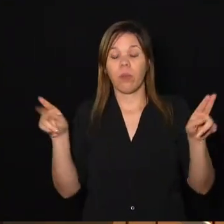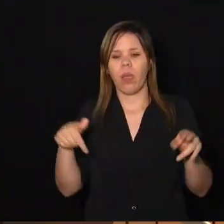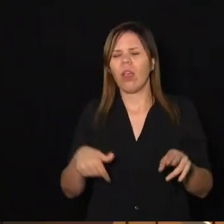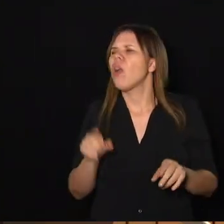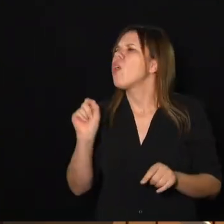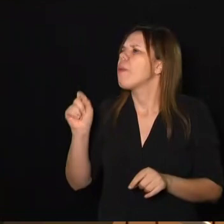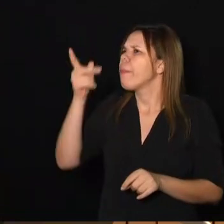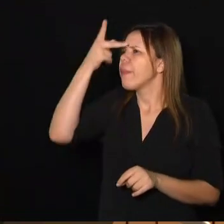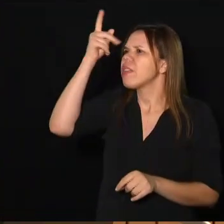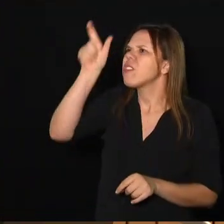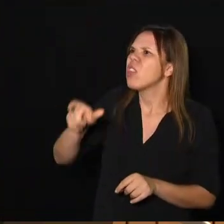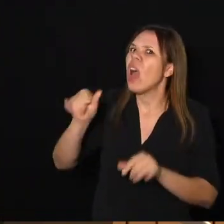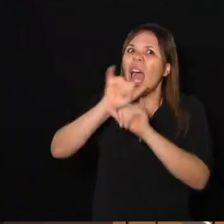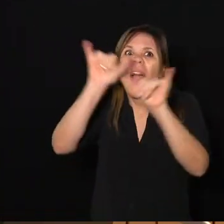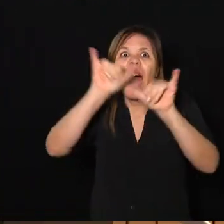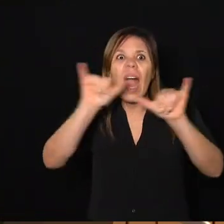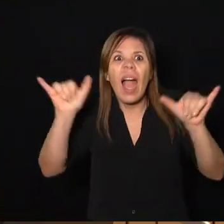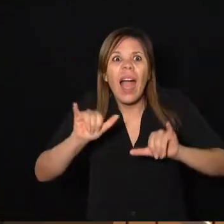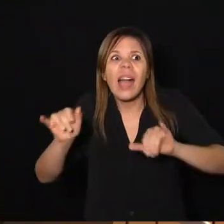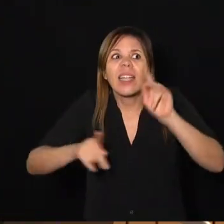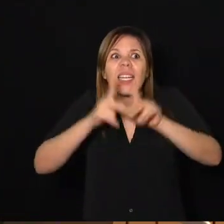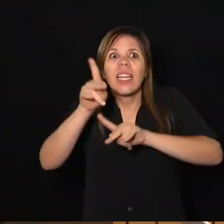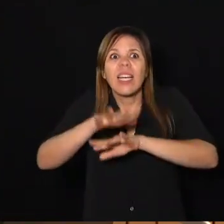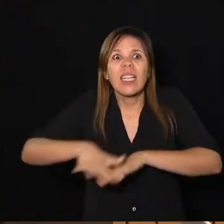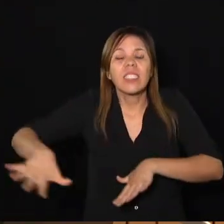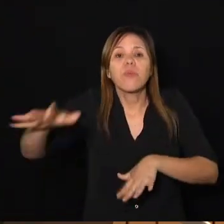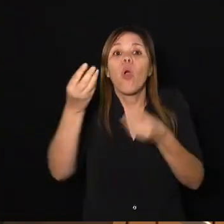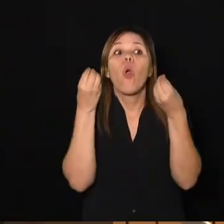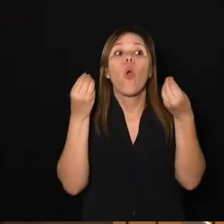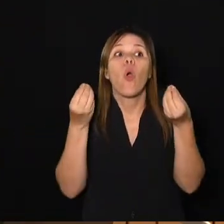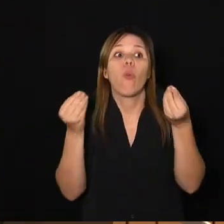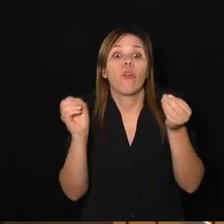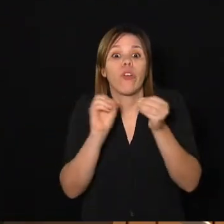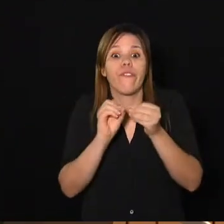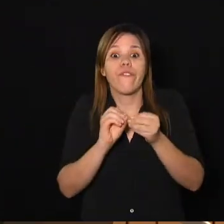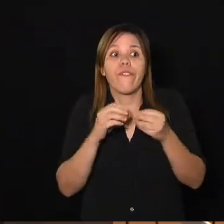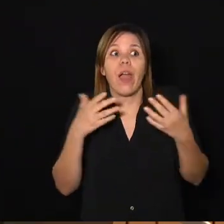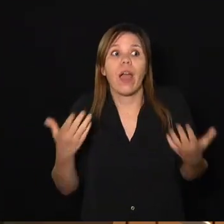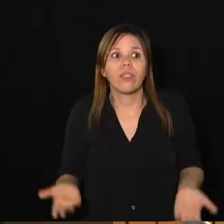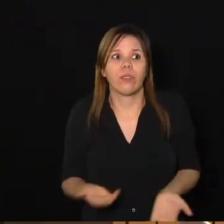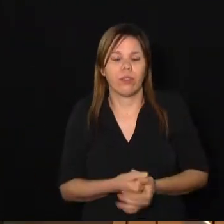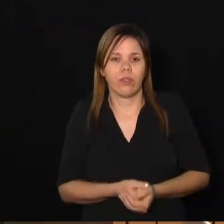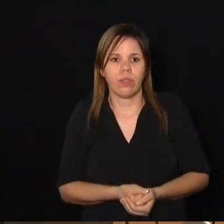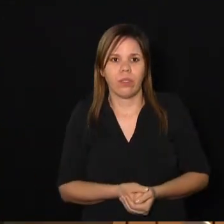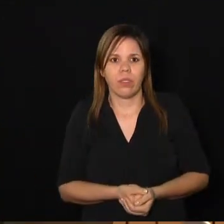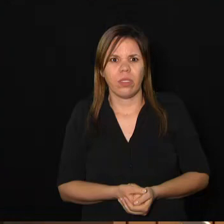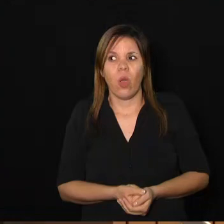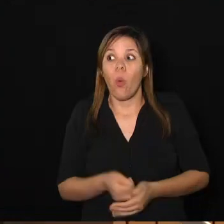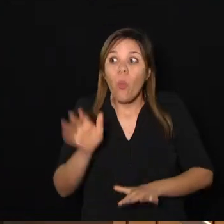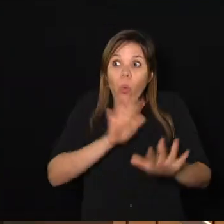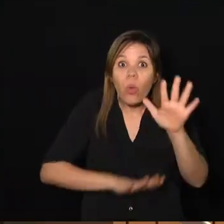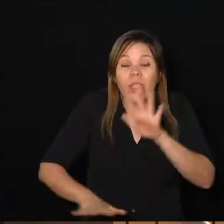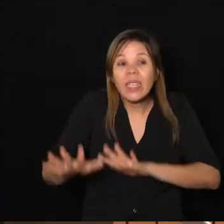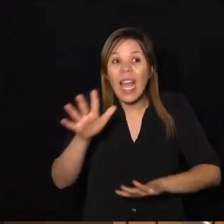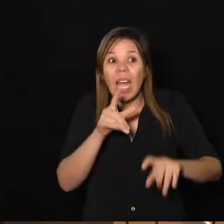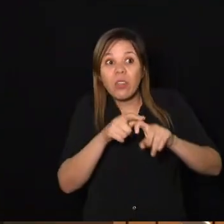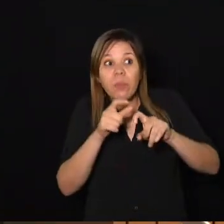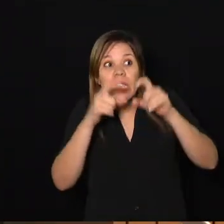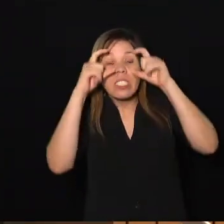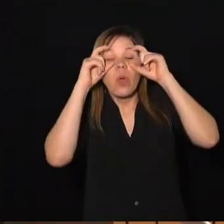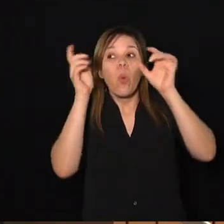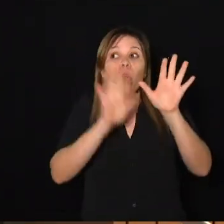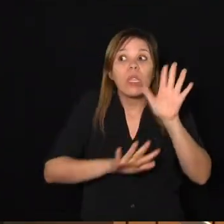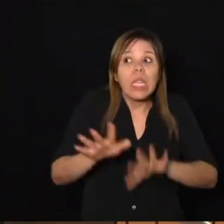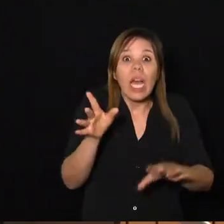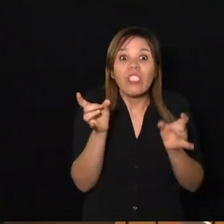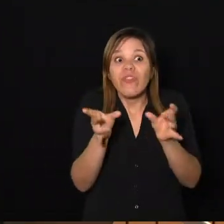dizendo alerta a população como é que eu faço alerta a população cuidado com o optomologista cuidado com o vendedor